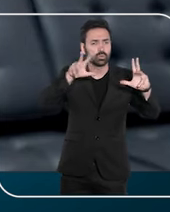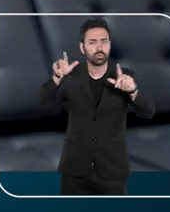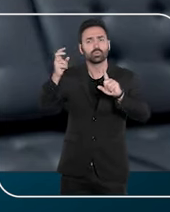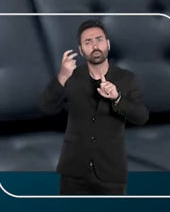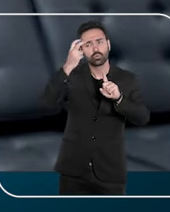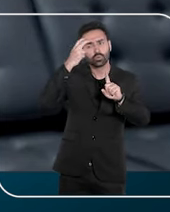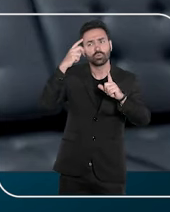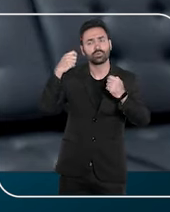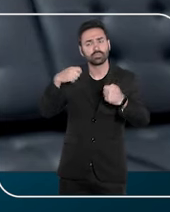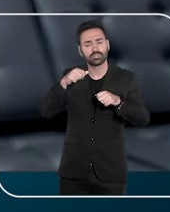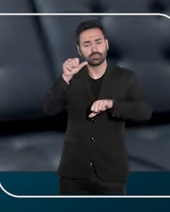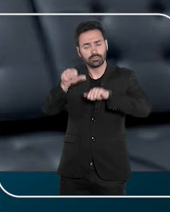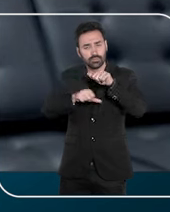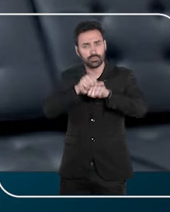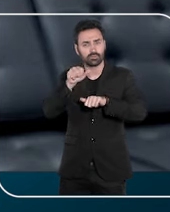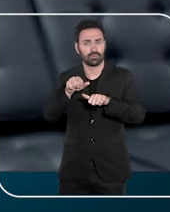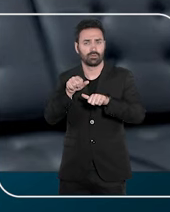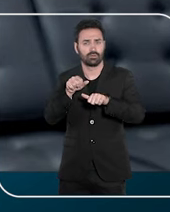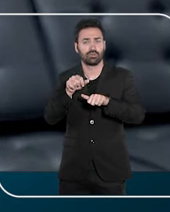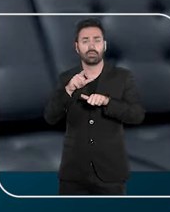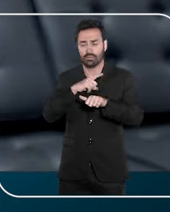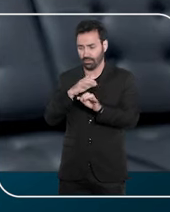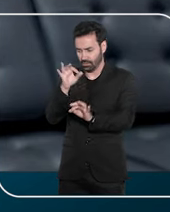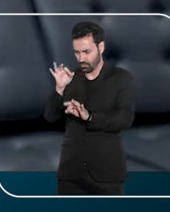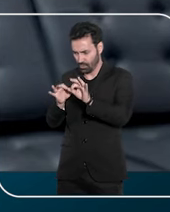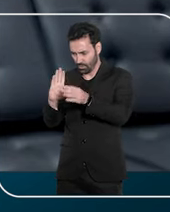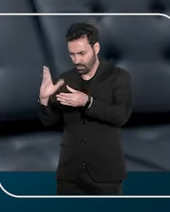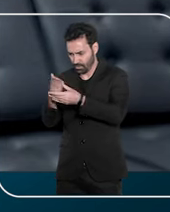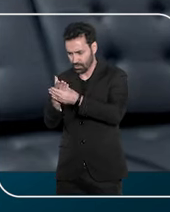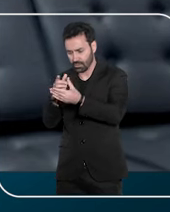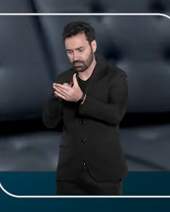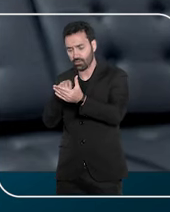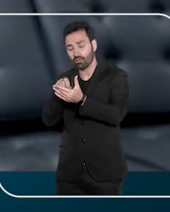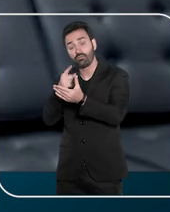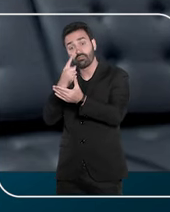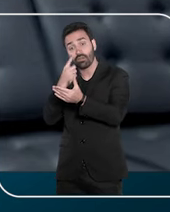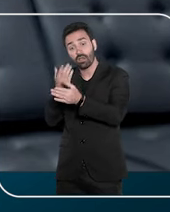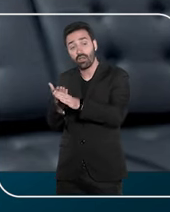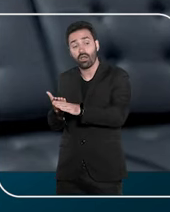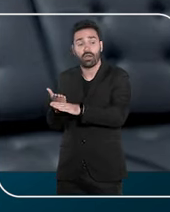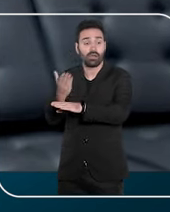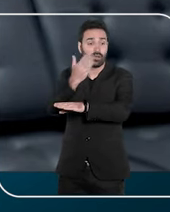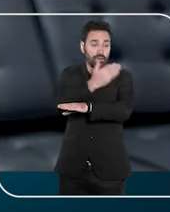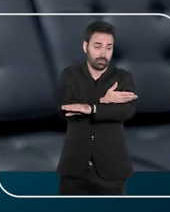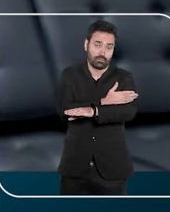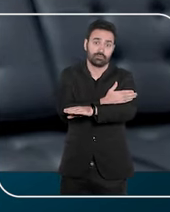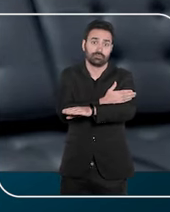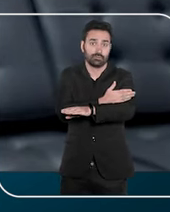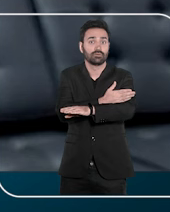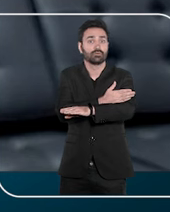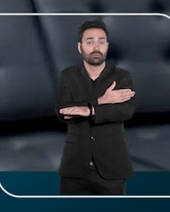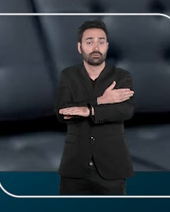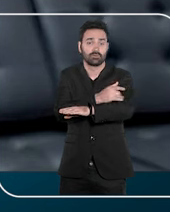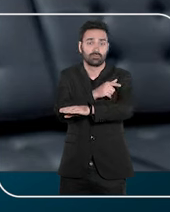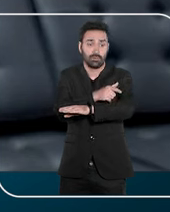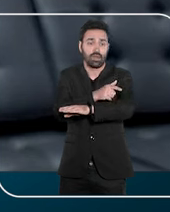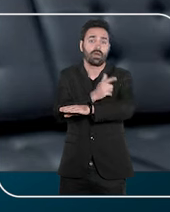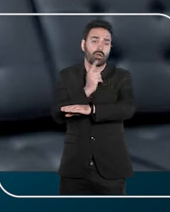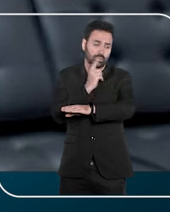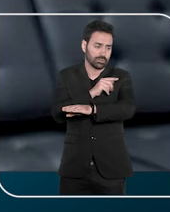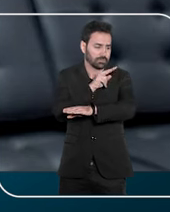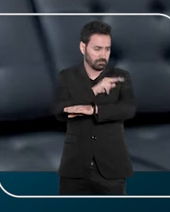todos os magistrados, né, cerca de 20 mil, 19 mil magistrados que integram os tribunais regionais